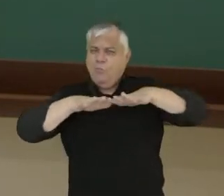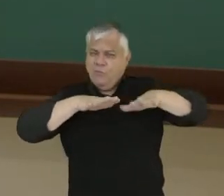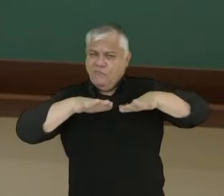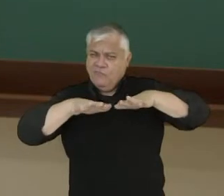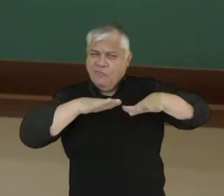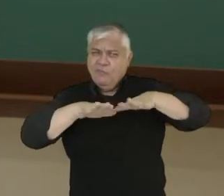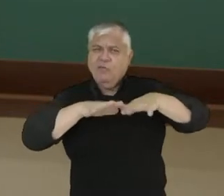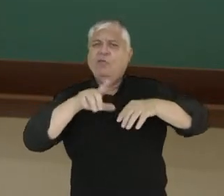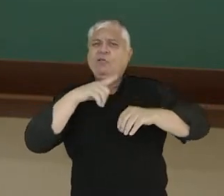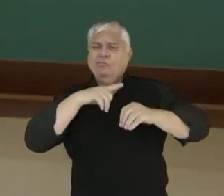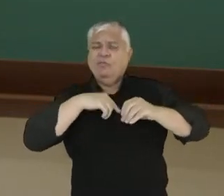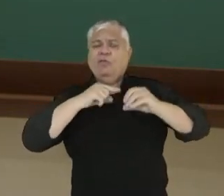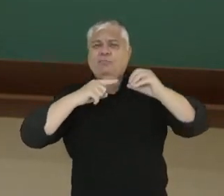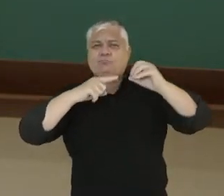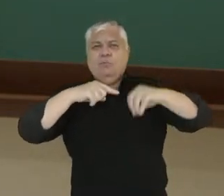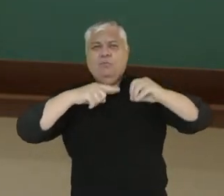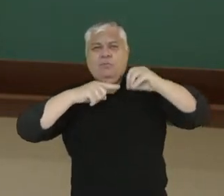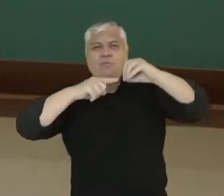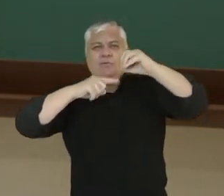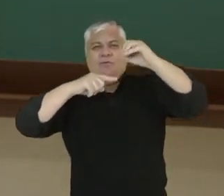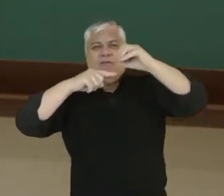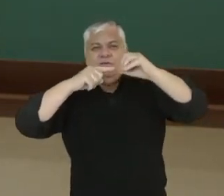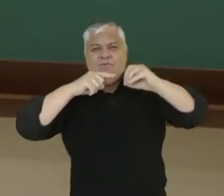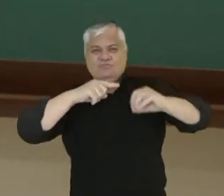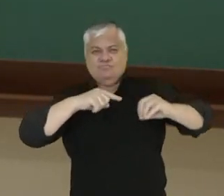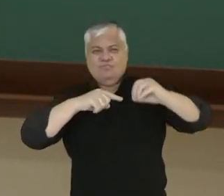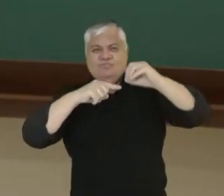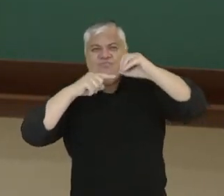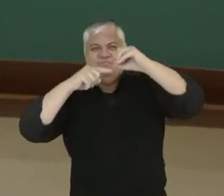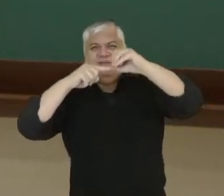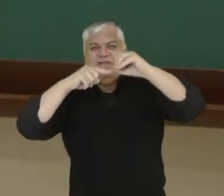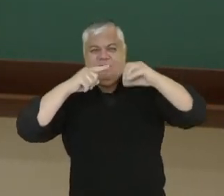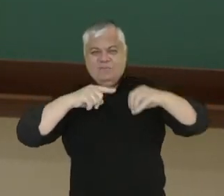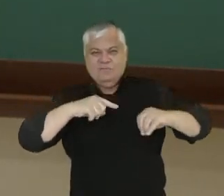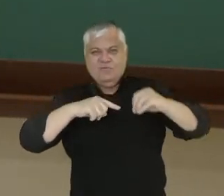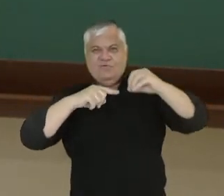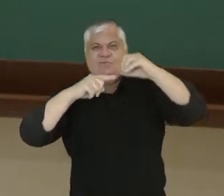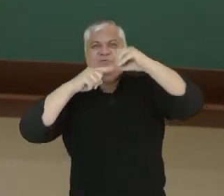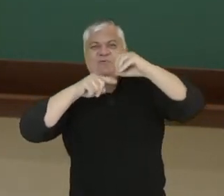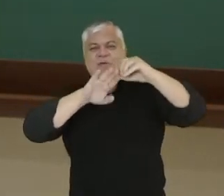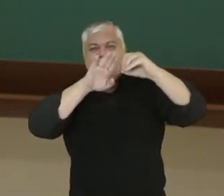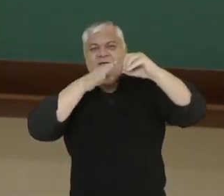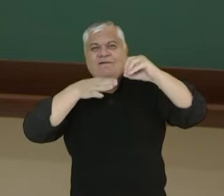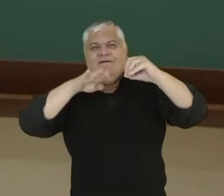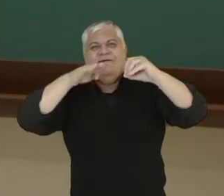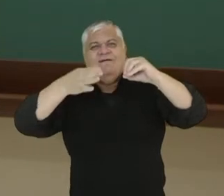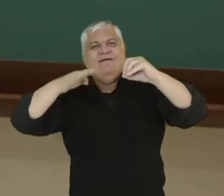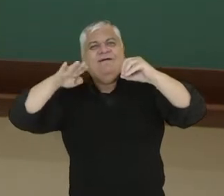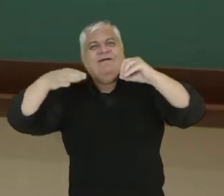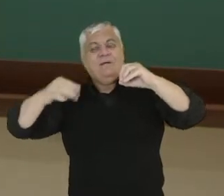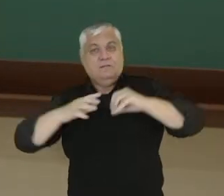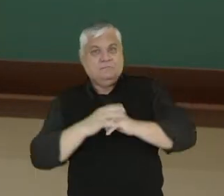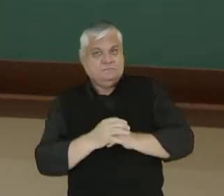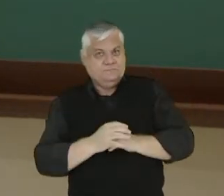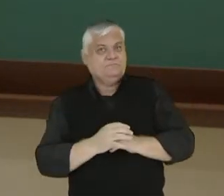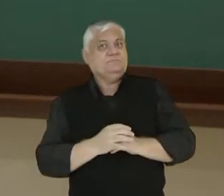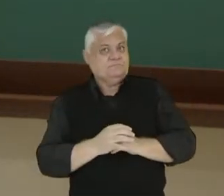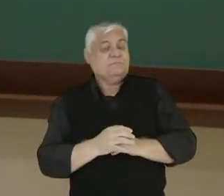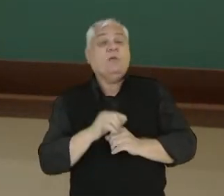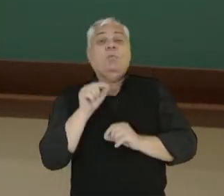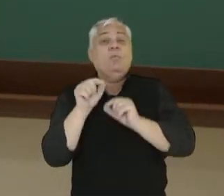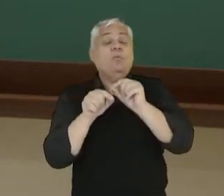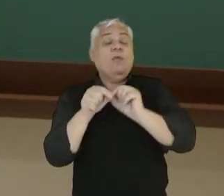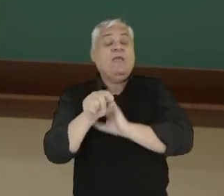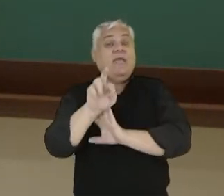um pulso incidente, ela vai lá, vai elevar a corda e ela volta por cima. Nós dizemos que esse tipo de